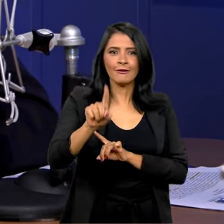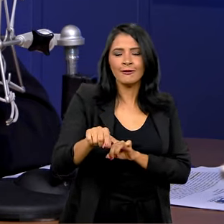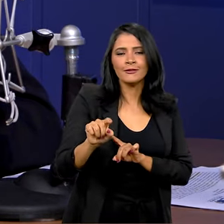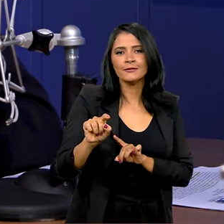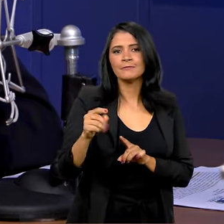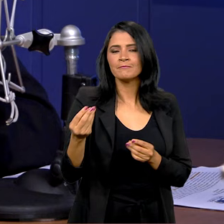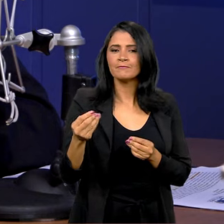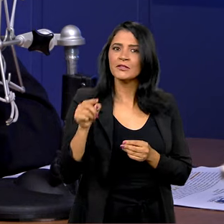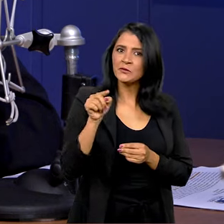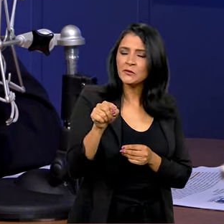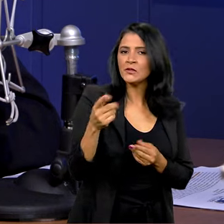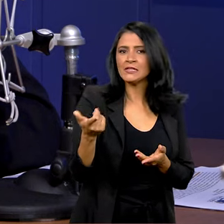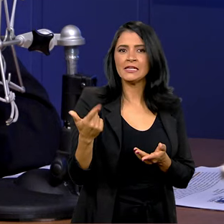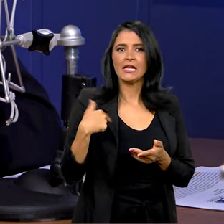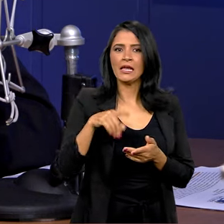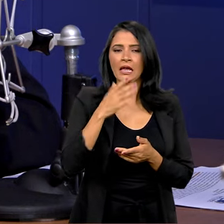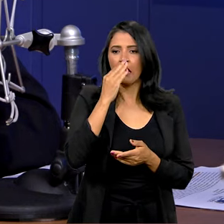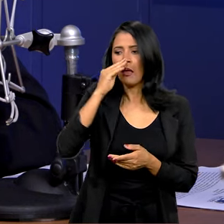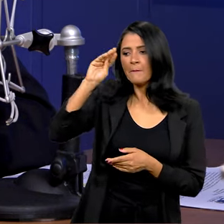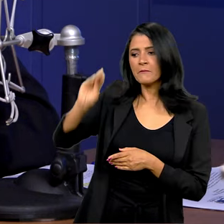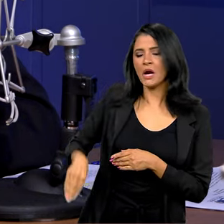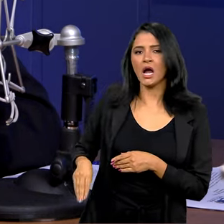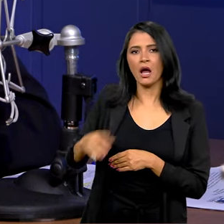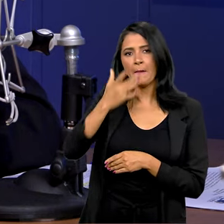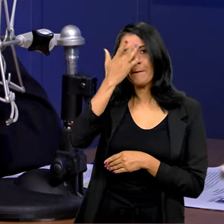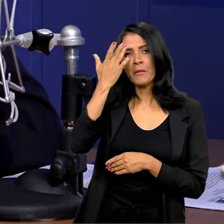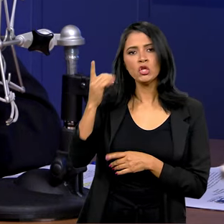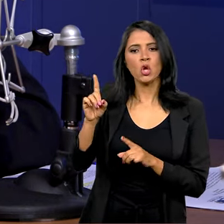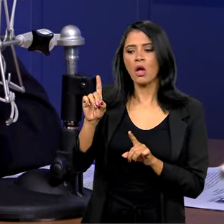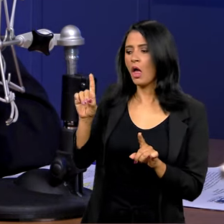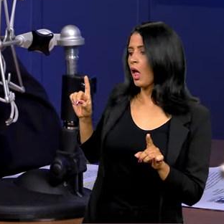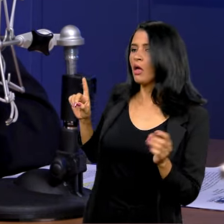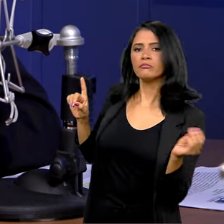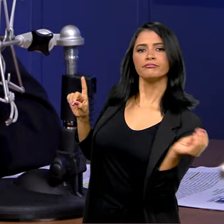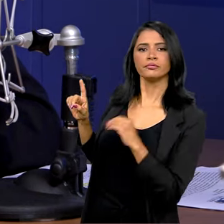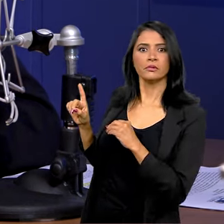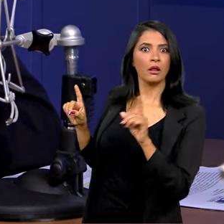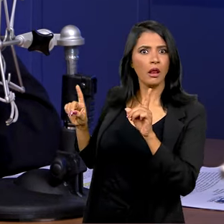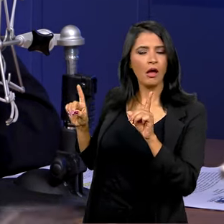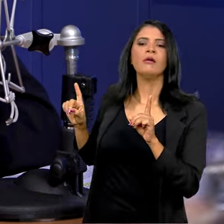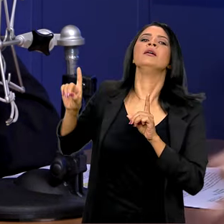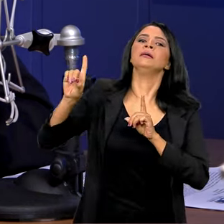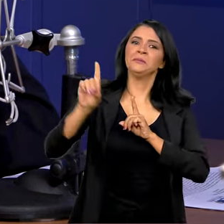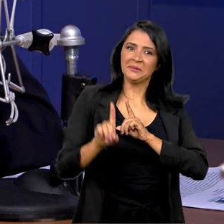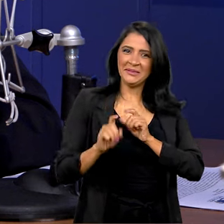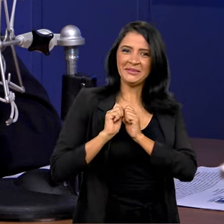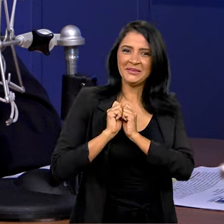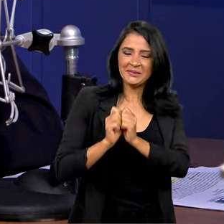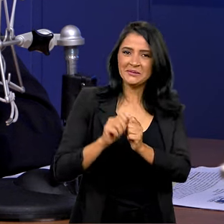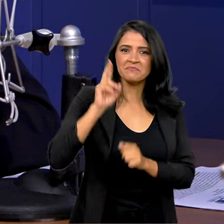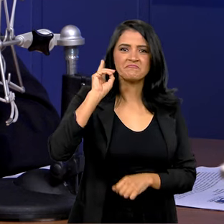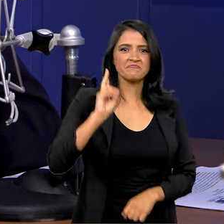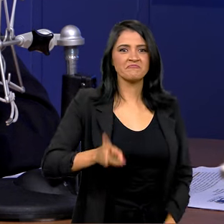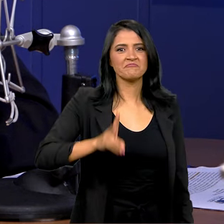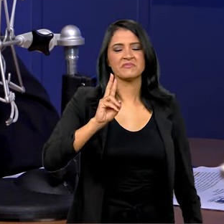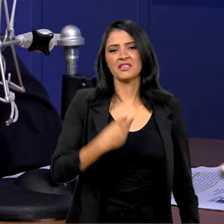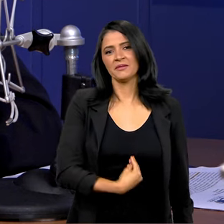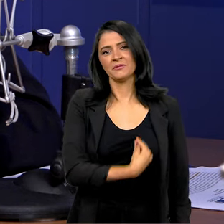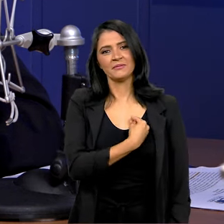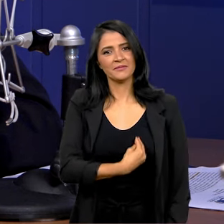e é você não deixar ninguém para trás ele esteve presente eh